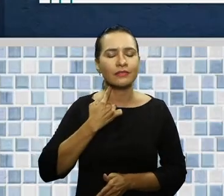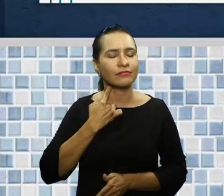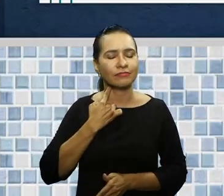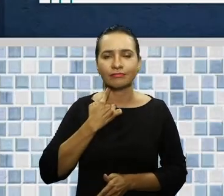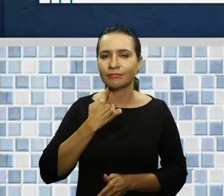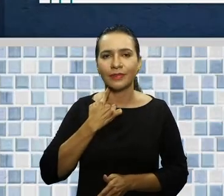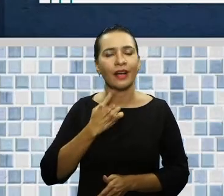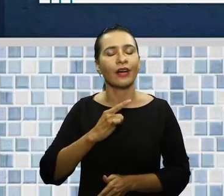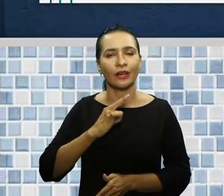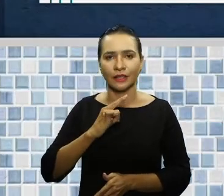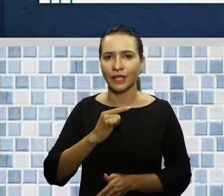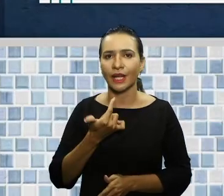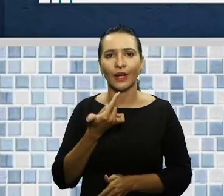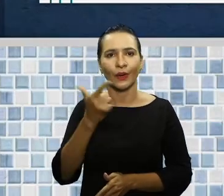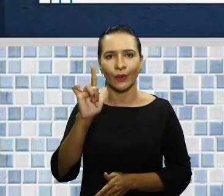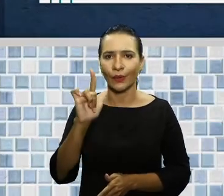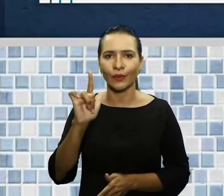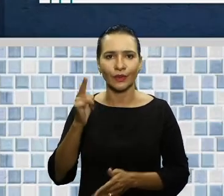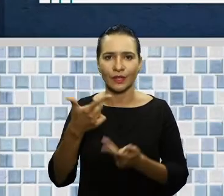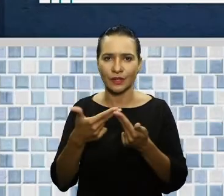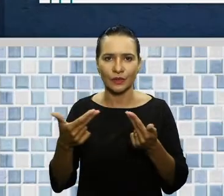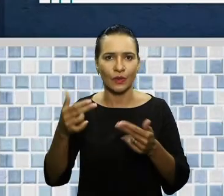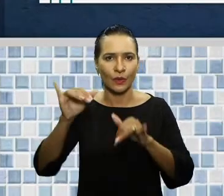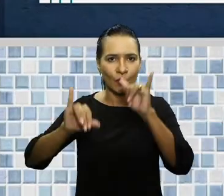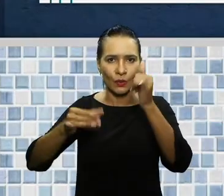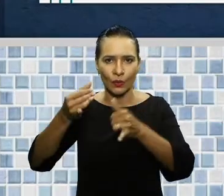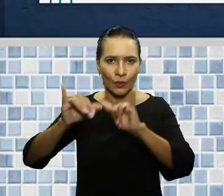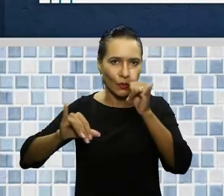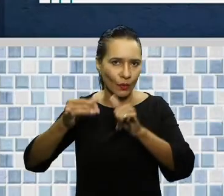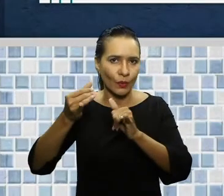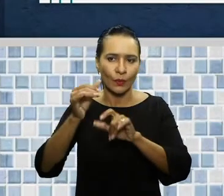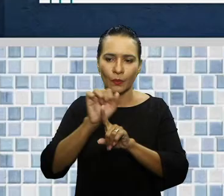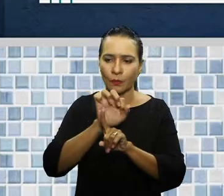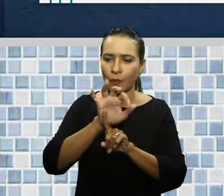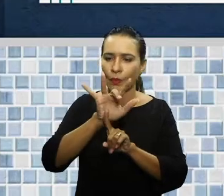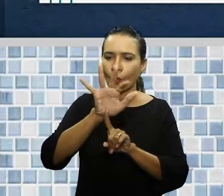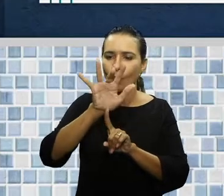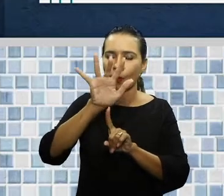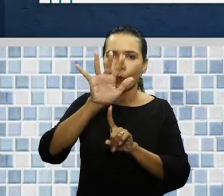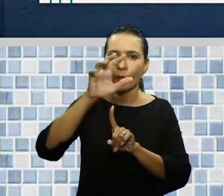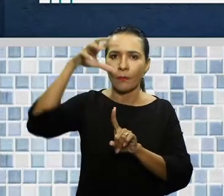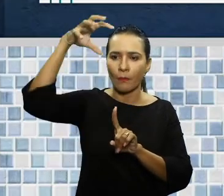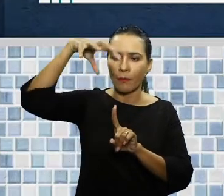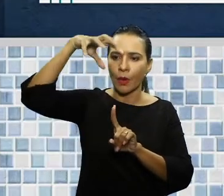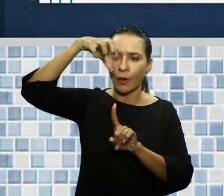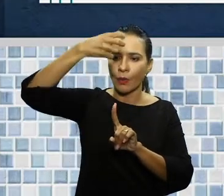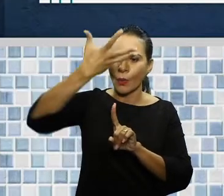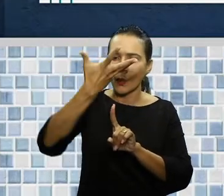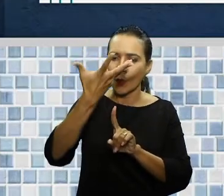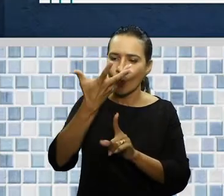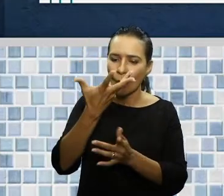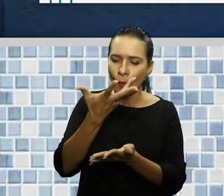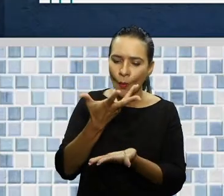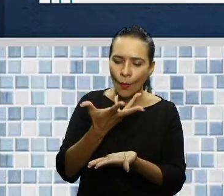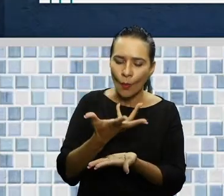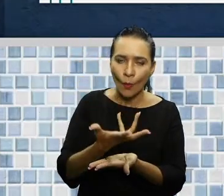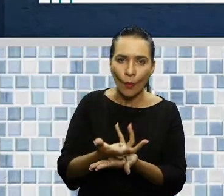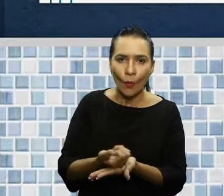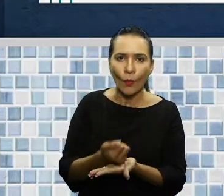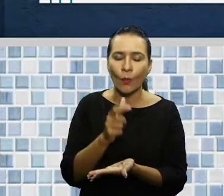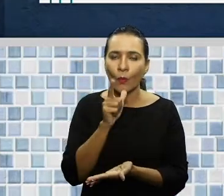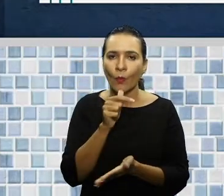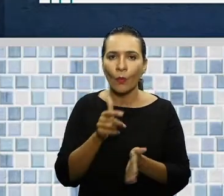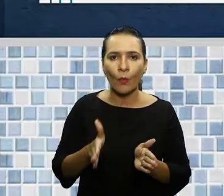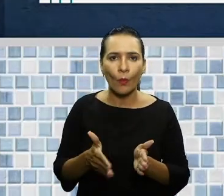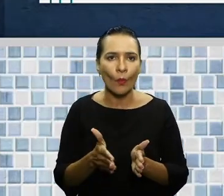eventuais compostos químicos que estejam presentes nas redondezas. Então, esses compostos químicos